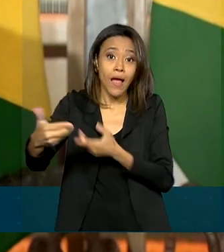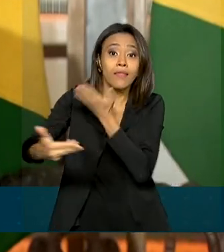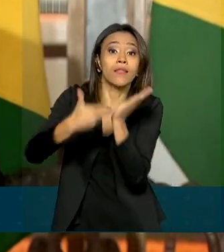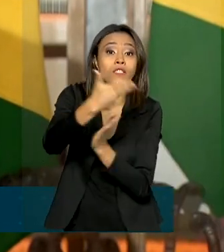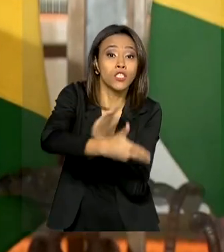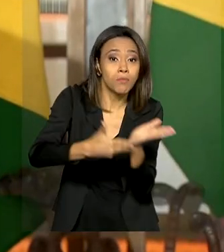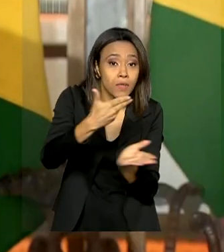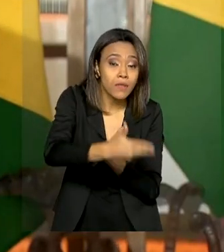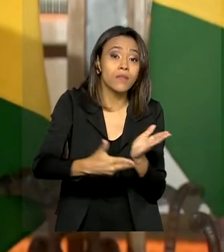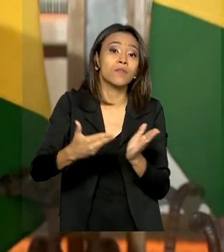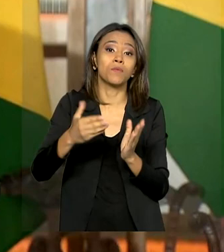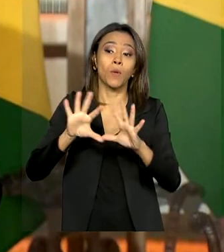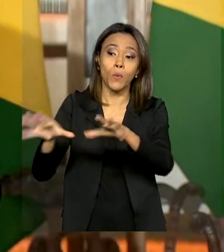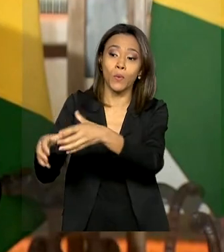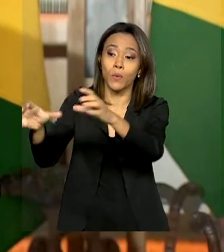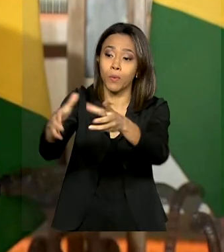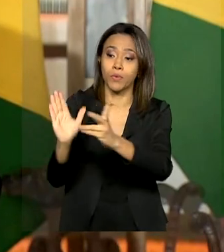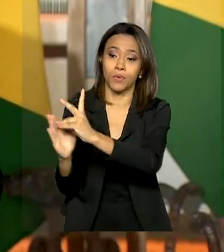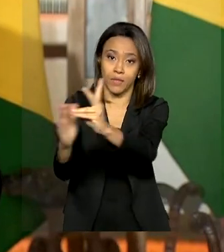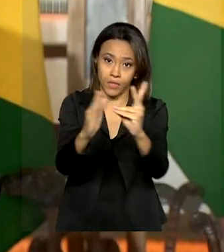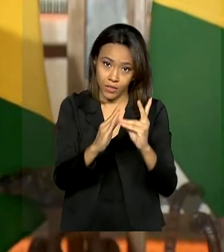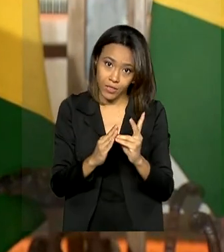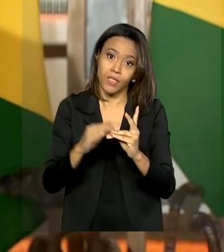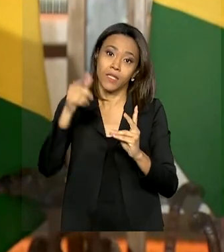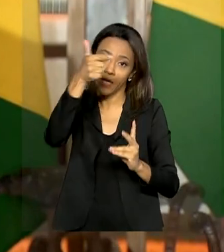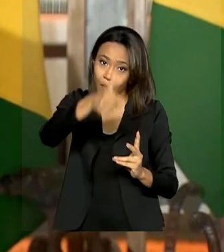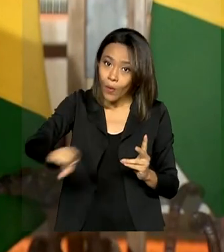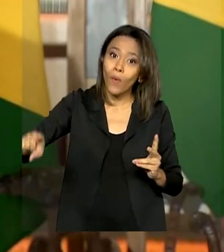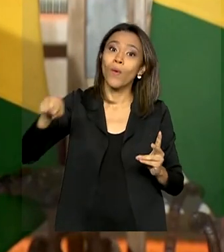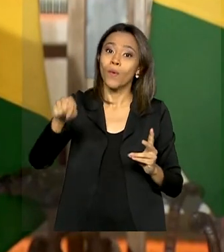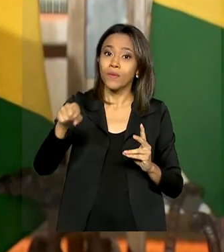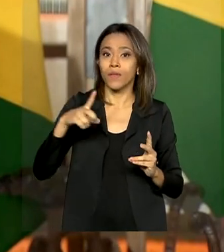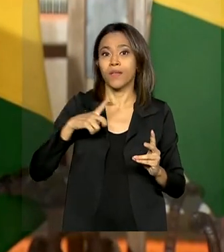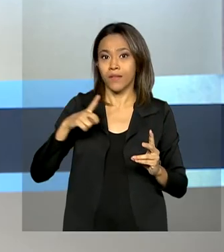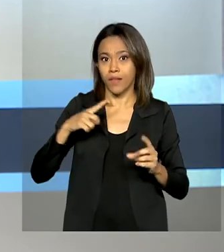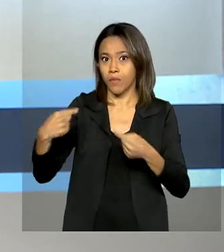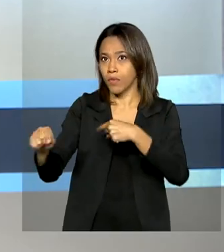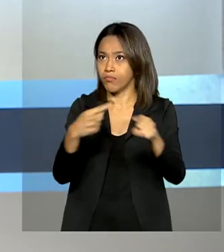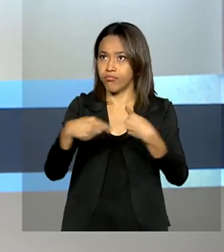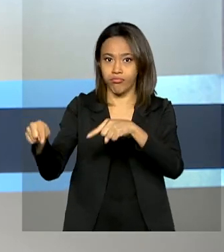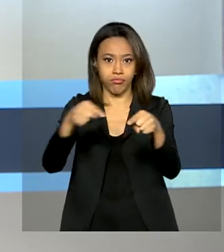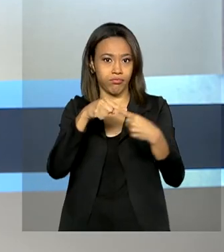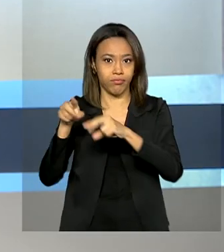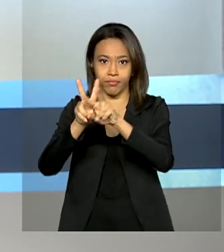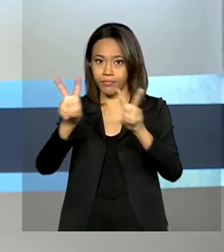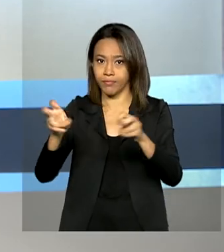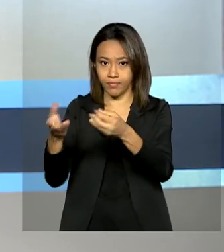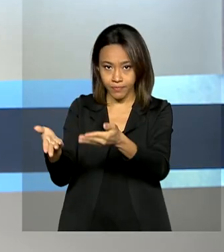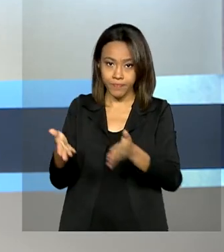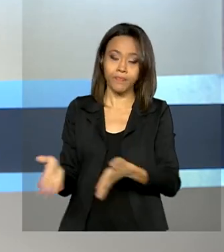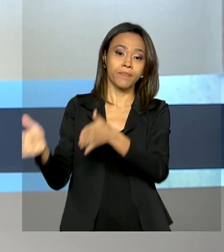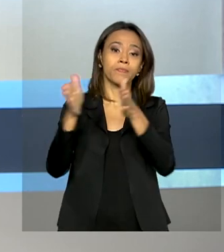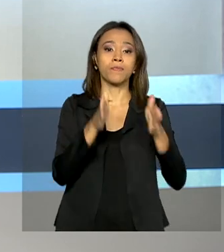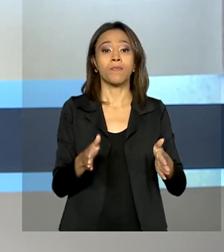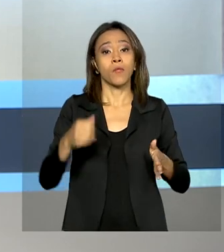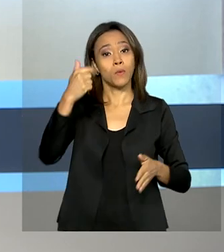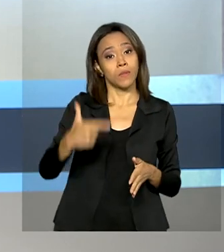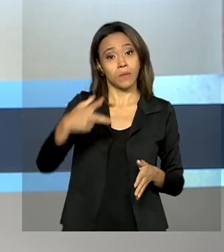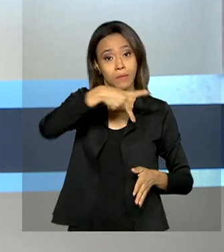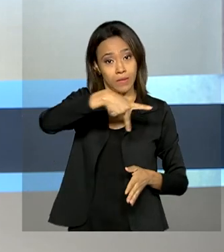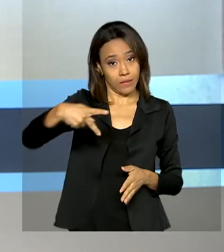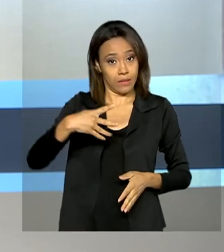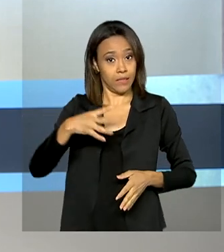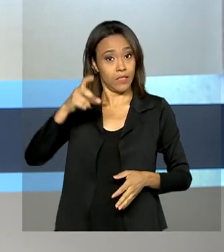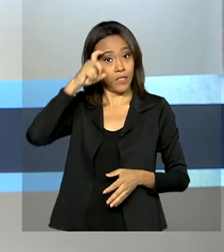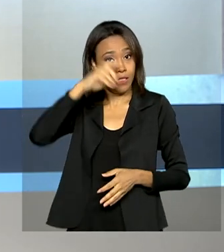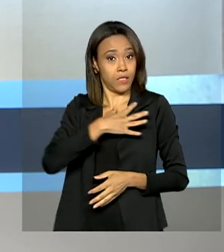populações indígenas, que é outra questão que suscita muita controvérsia. O vice-presidente também comentou as eleições